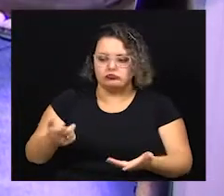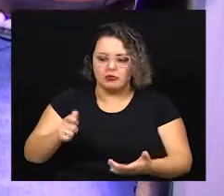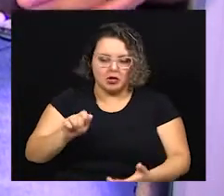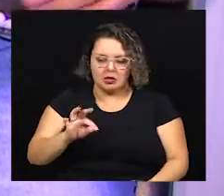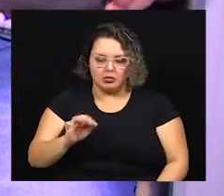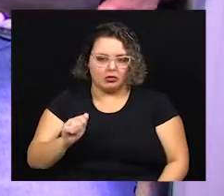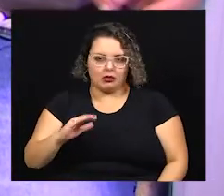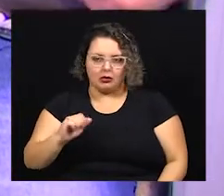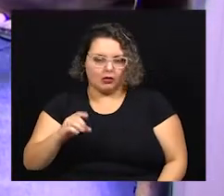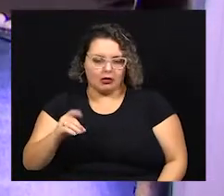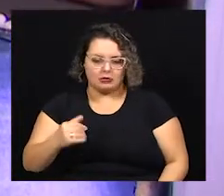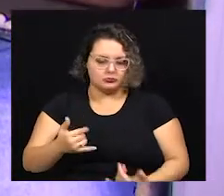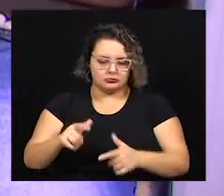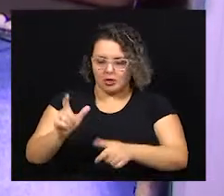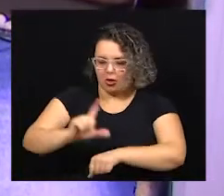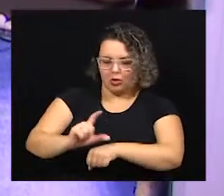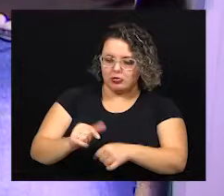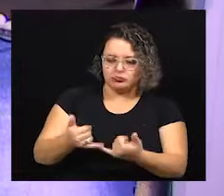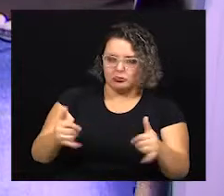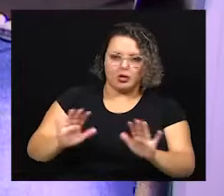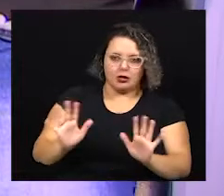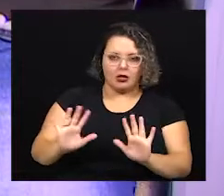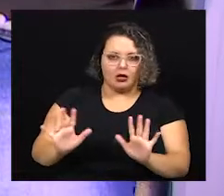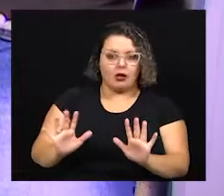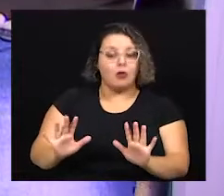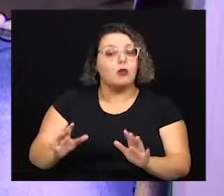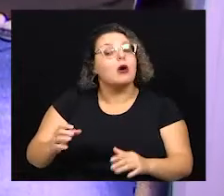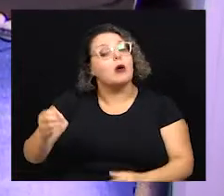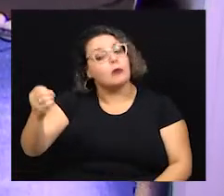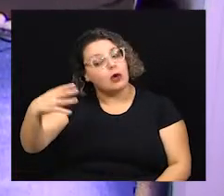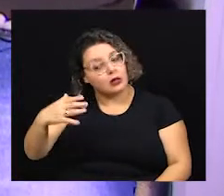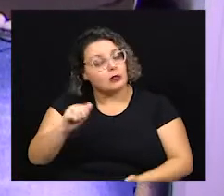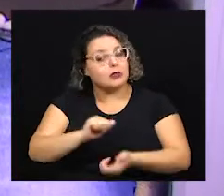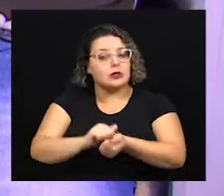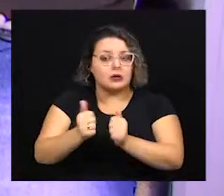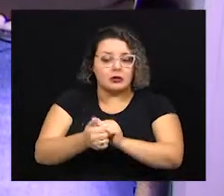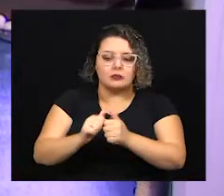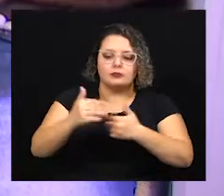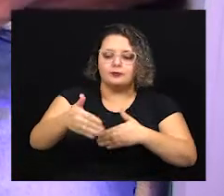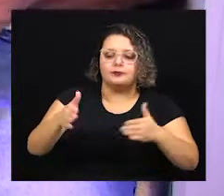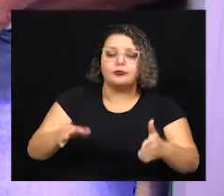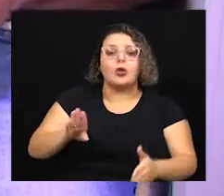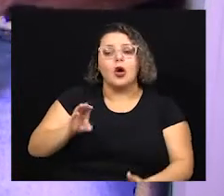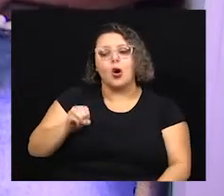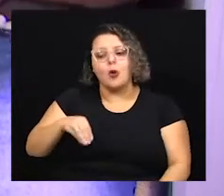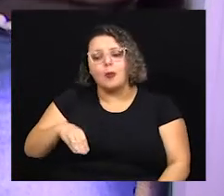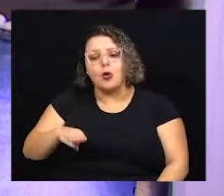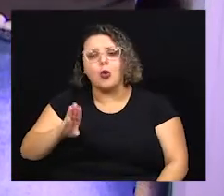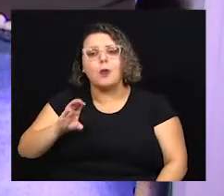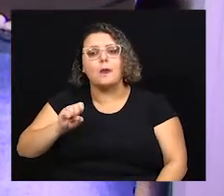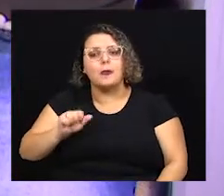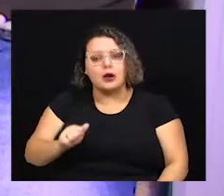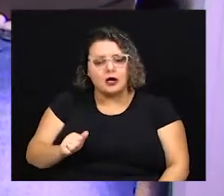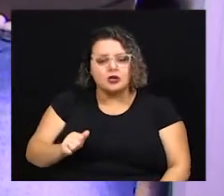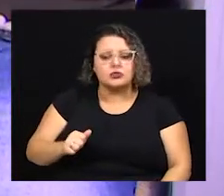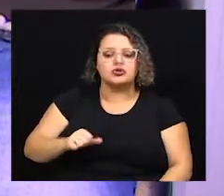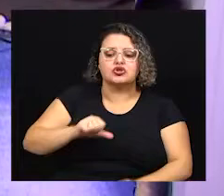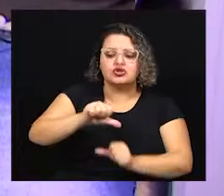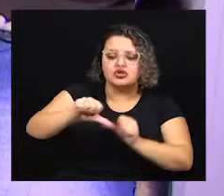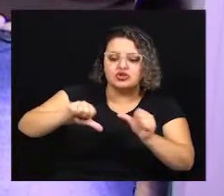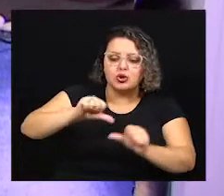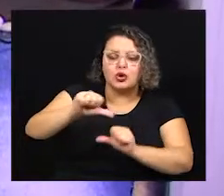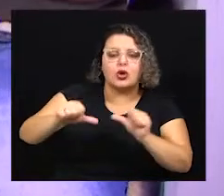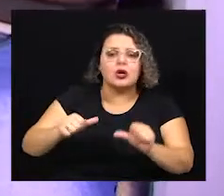numa loja de elétrica e ilumina seu aquário. Tá? E além de bomba de circulação de água,